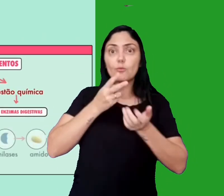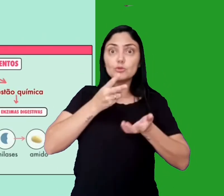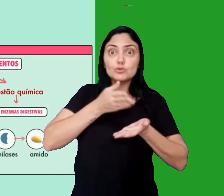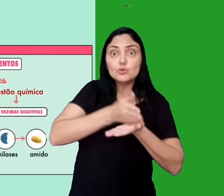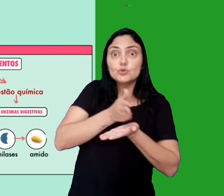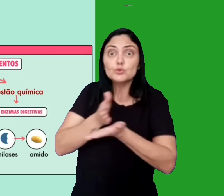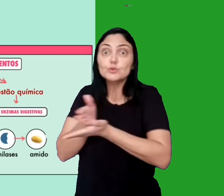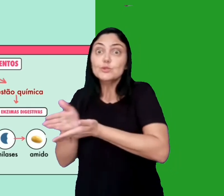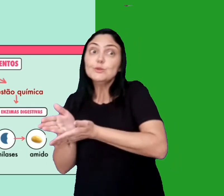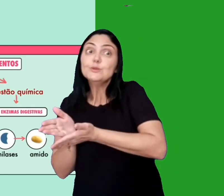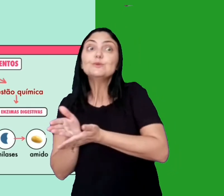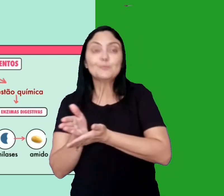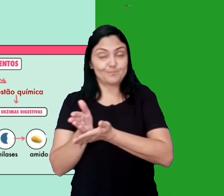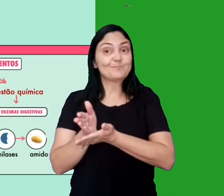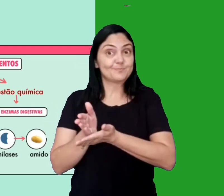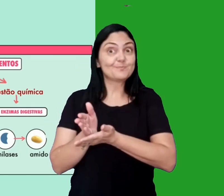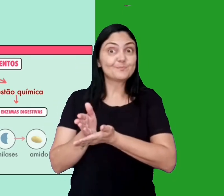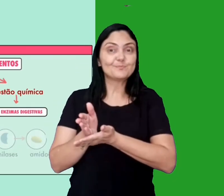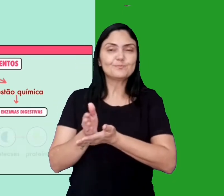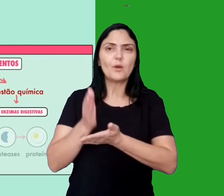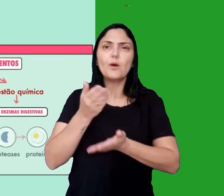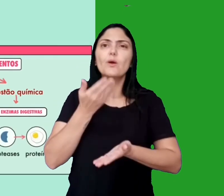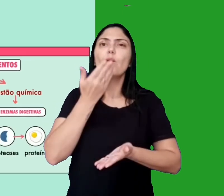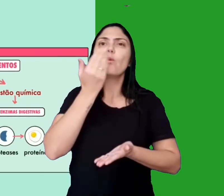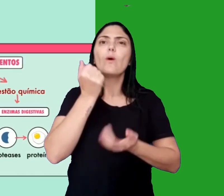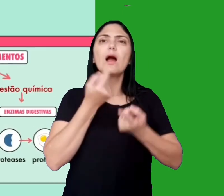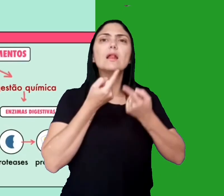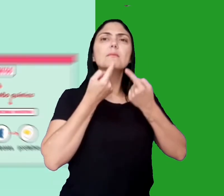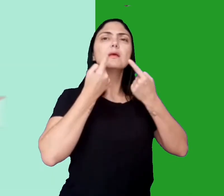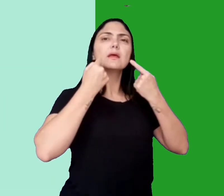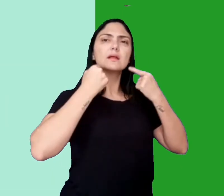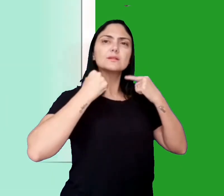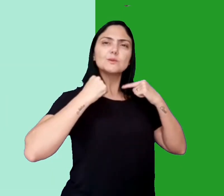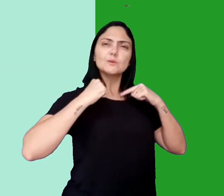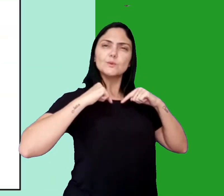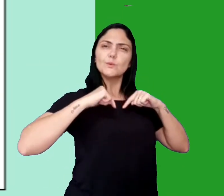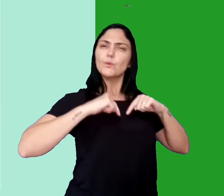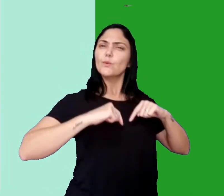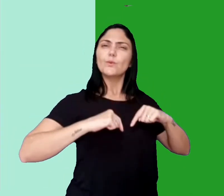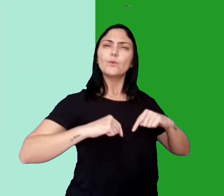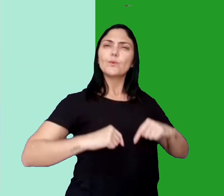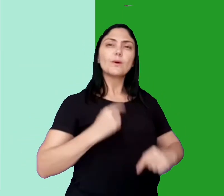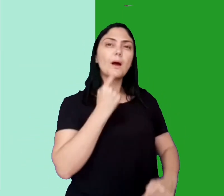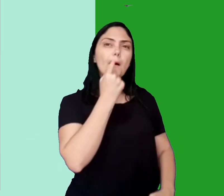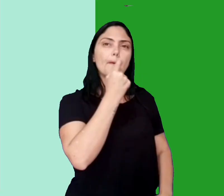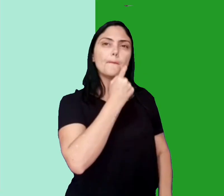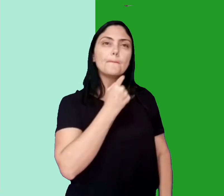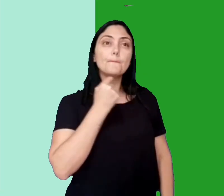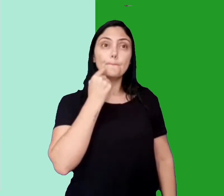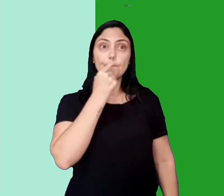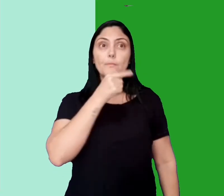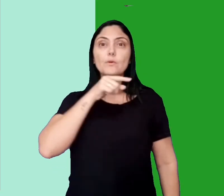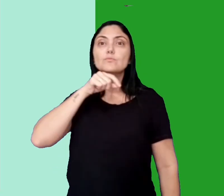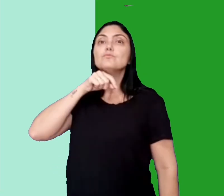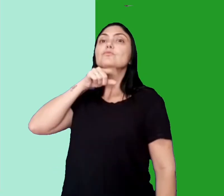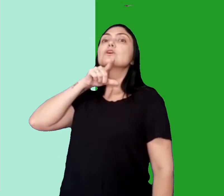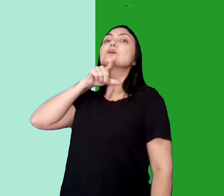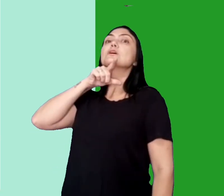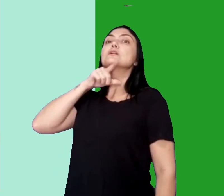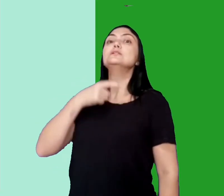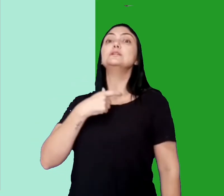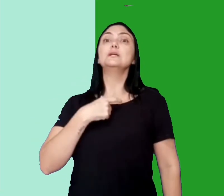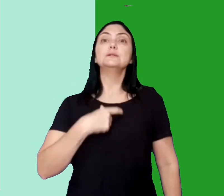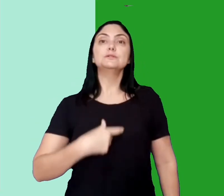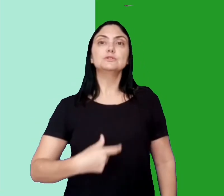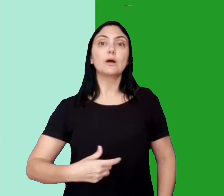como a atuação das enzimas digestivas. O caminho que o alimento percorre no nosso corpo é o seguinte: boca, faringe,